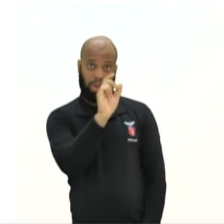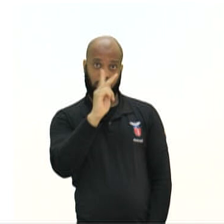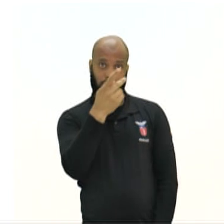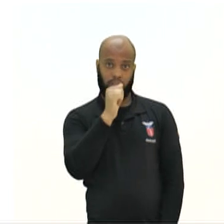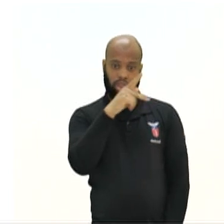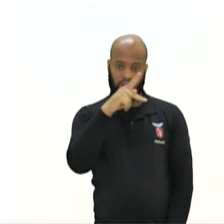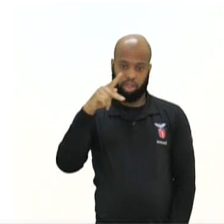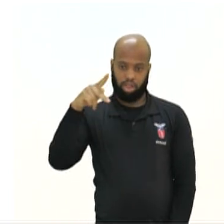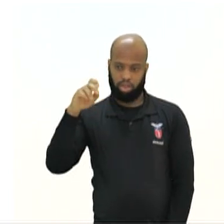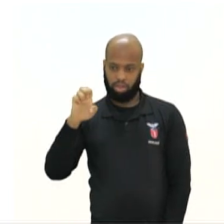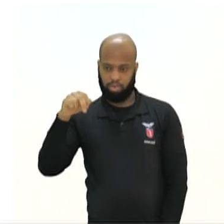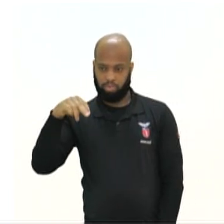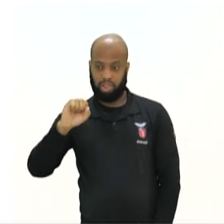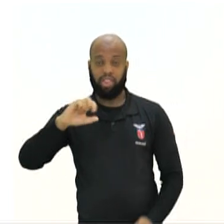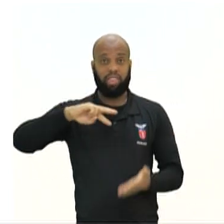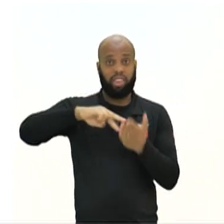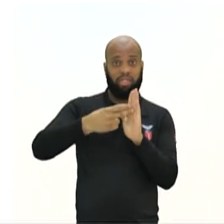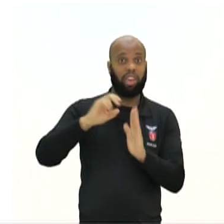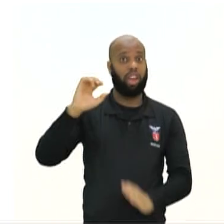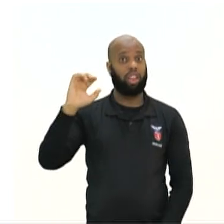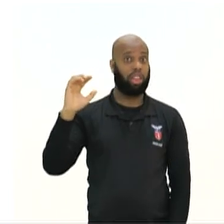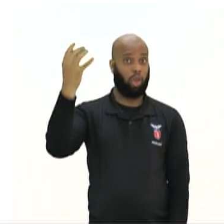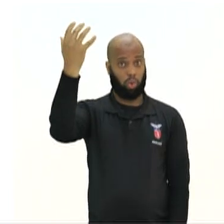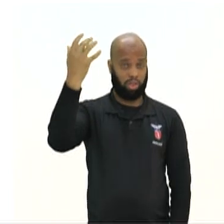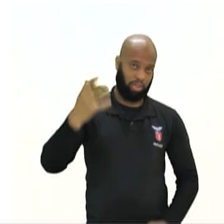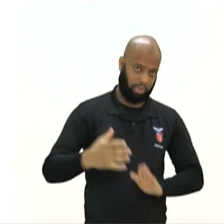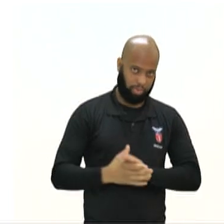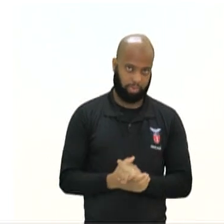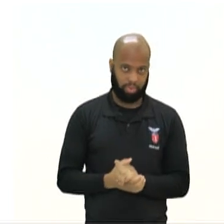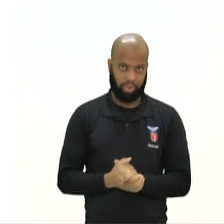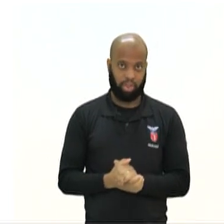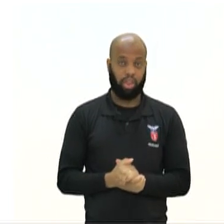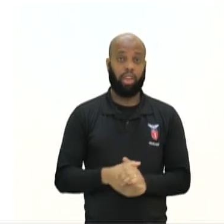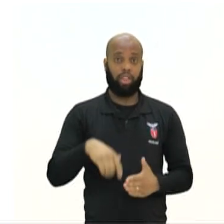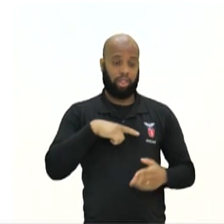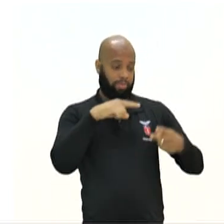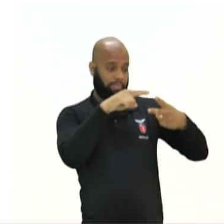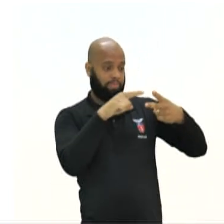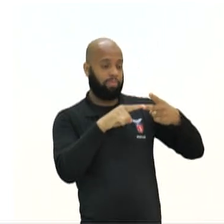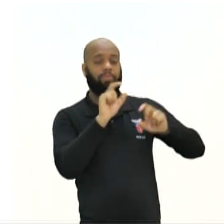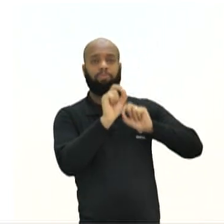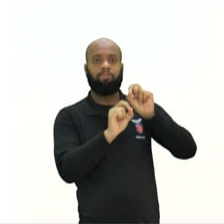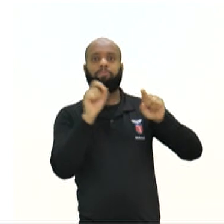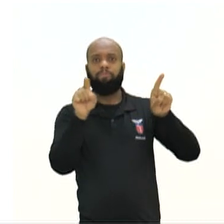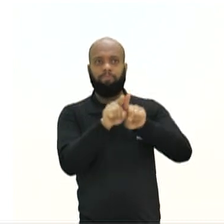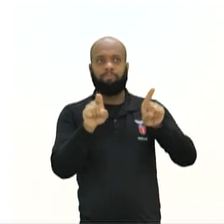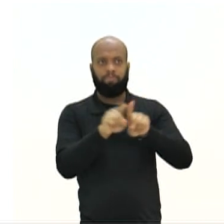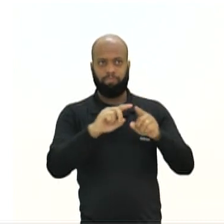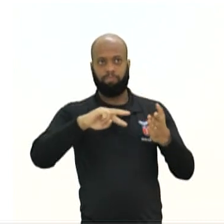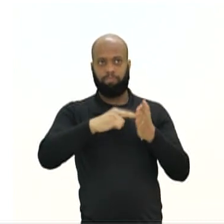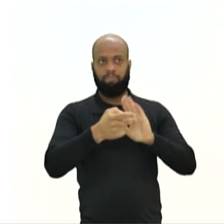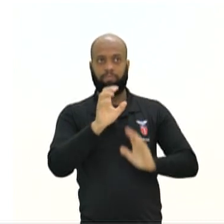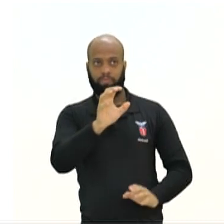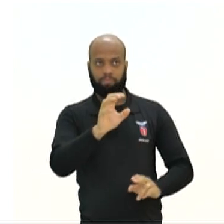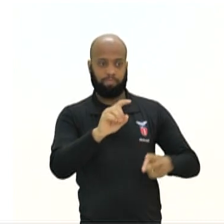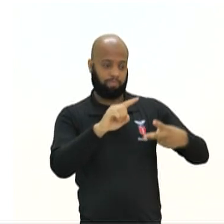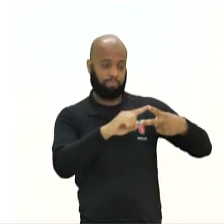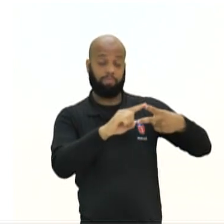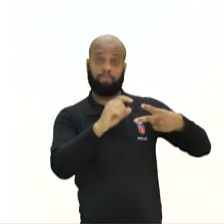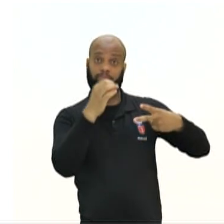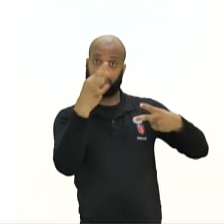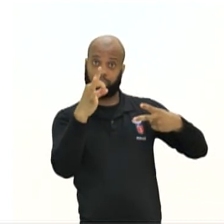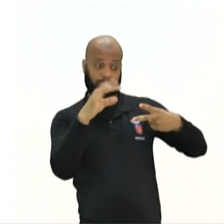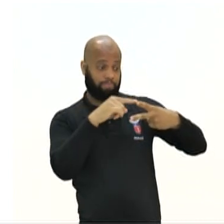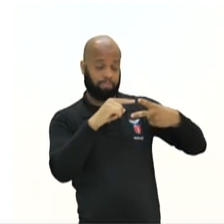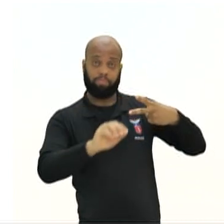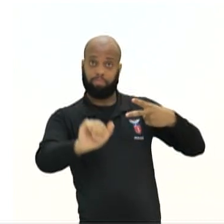significa acontecer, beleza? Das duas alternativas A e B, a correta seria a letra A,